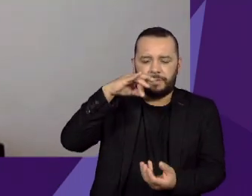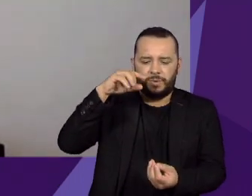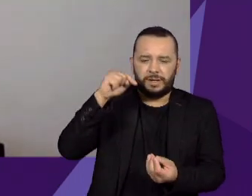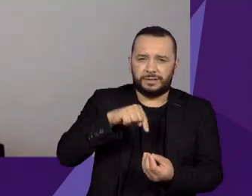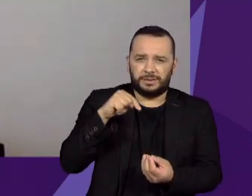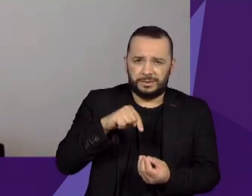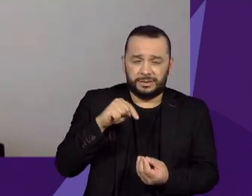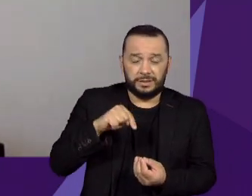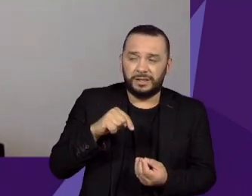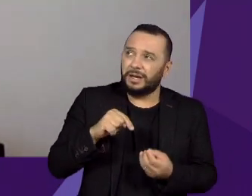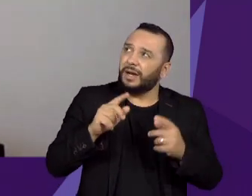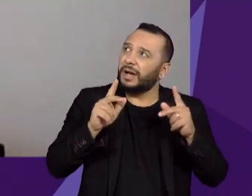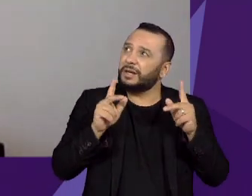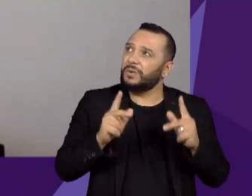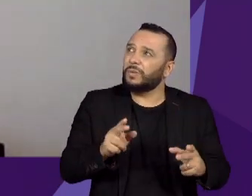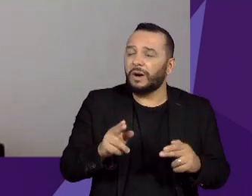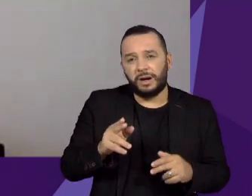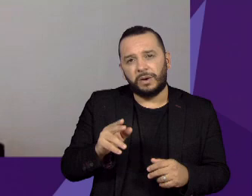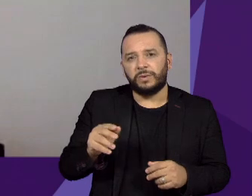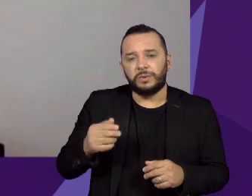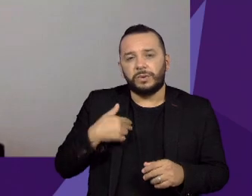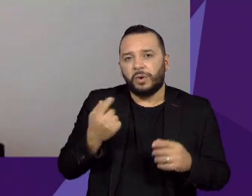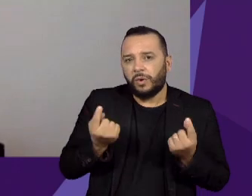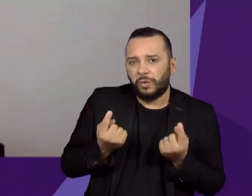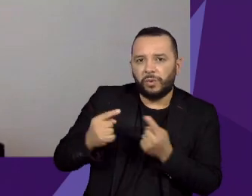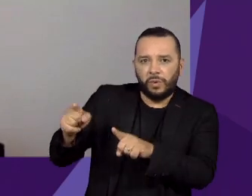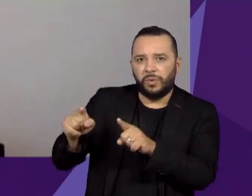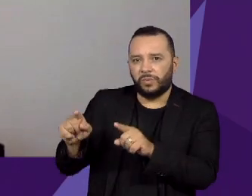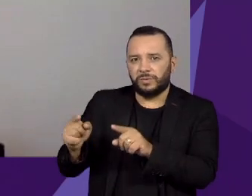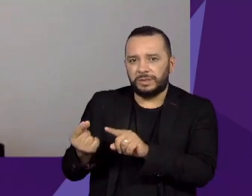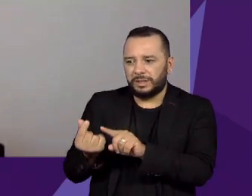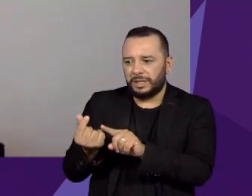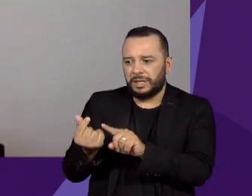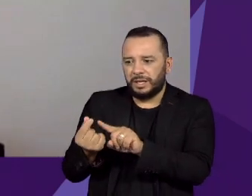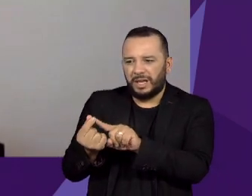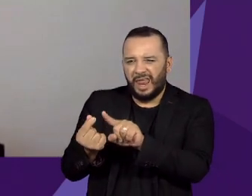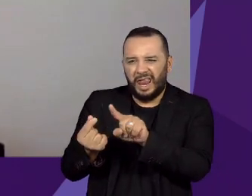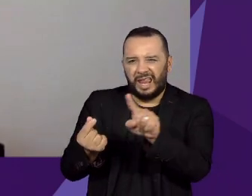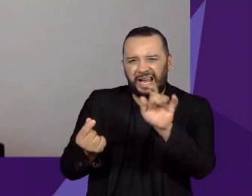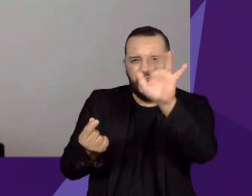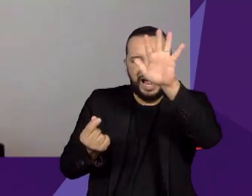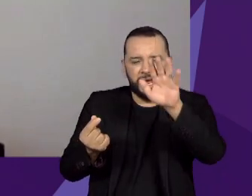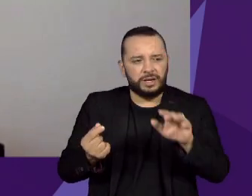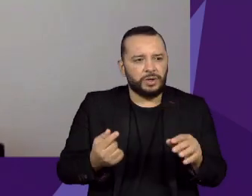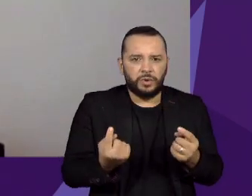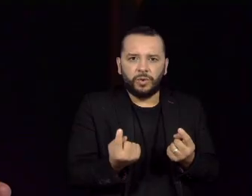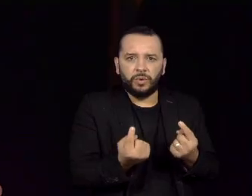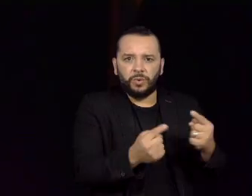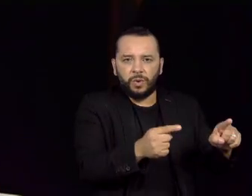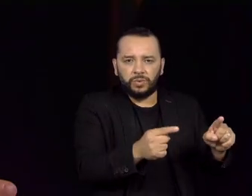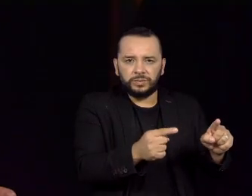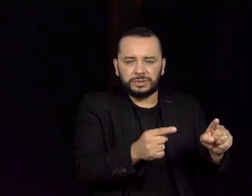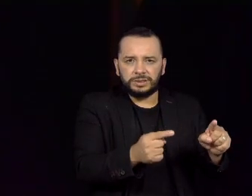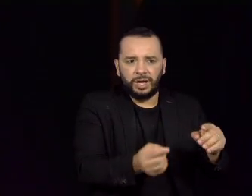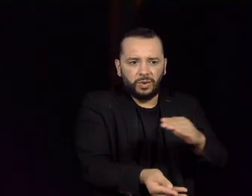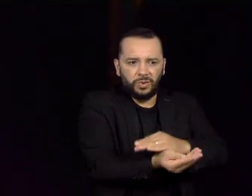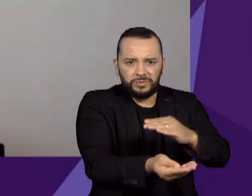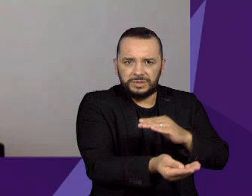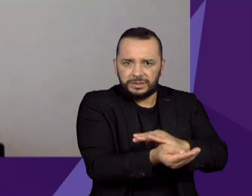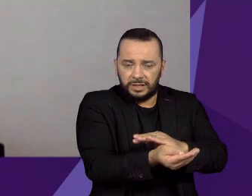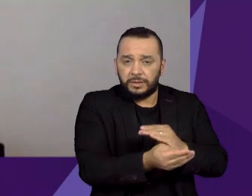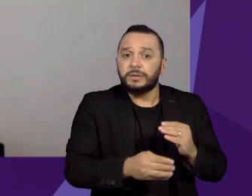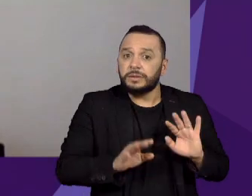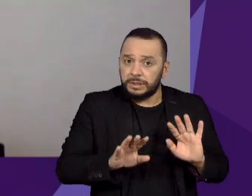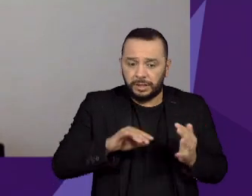você combater inflação, você combater corrupção, você tem que zelar por ela todo dia. Nos Estados Unidos,